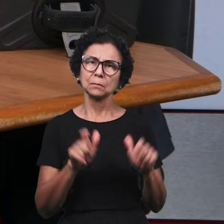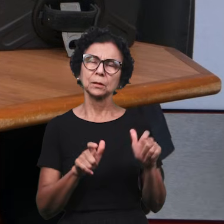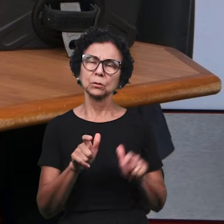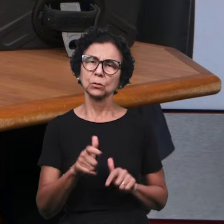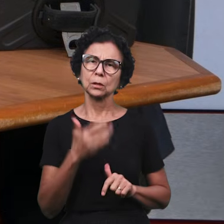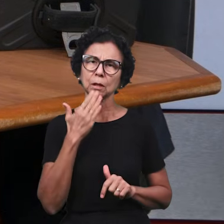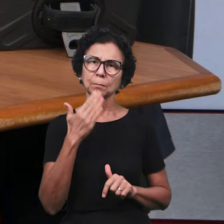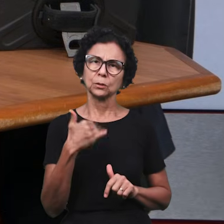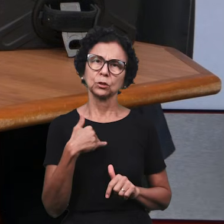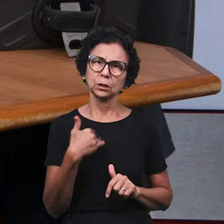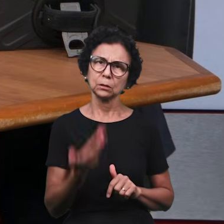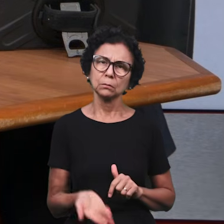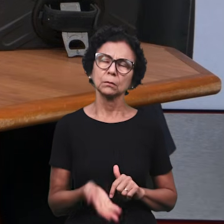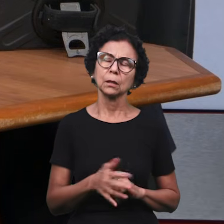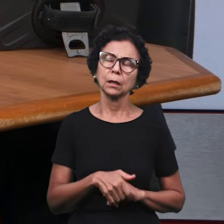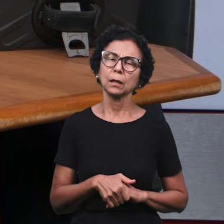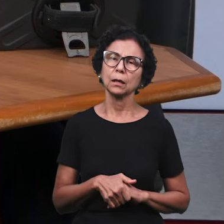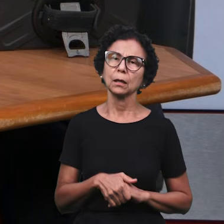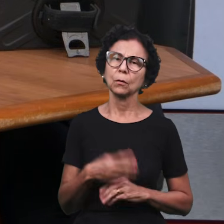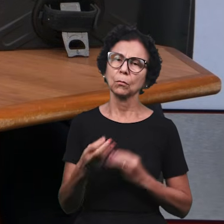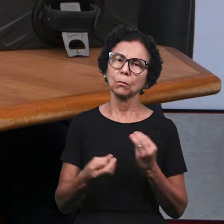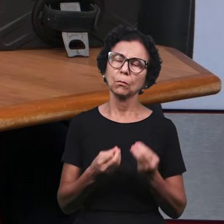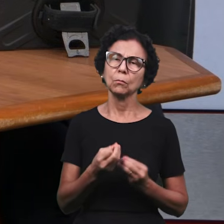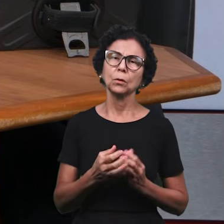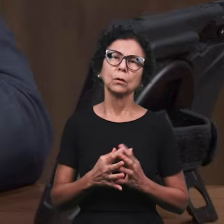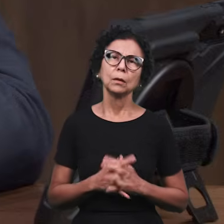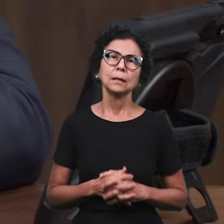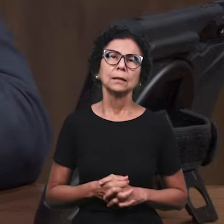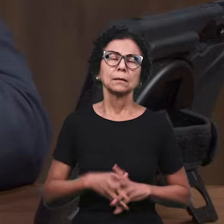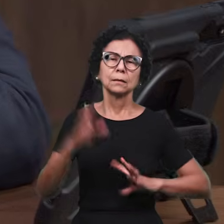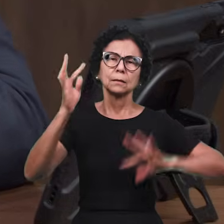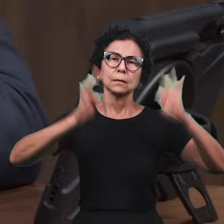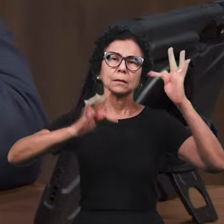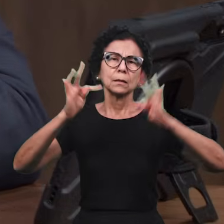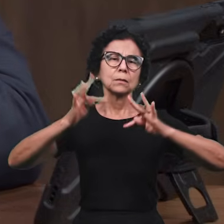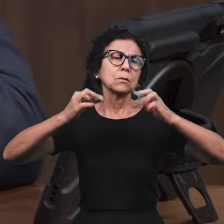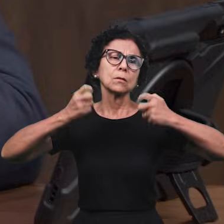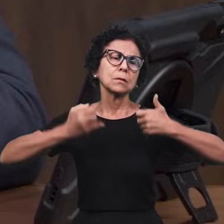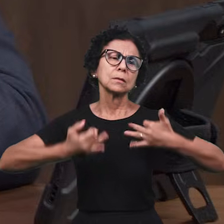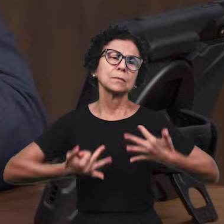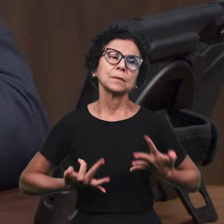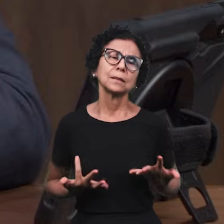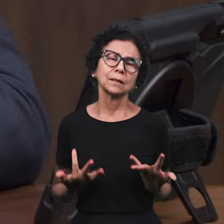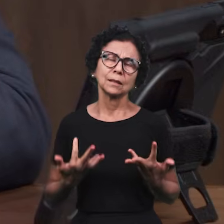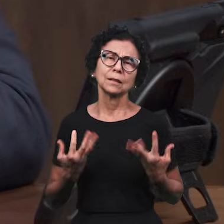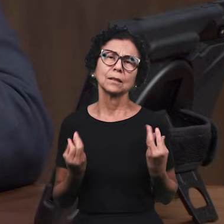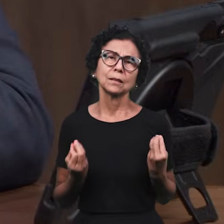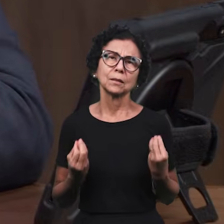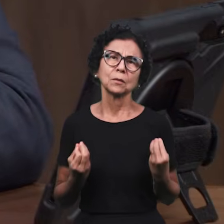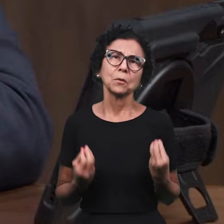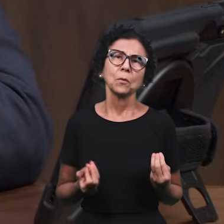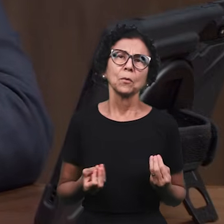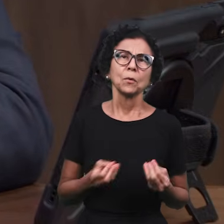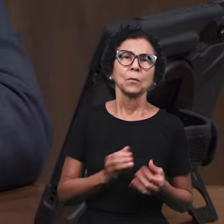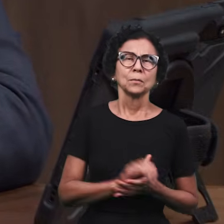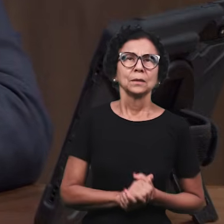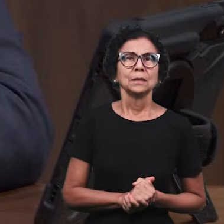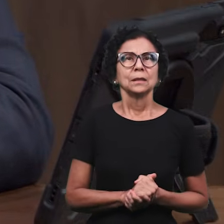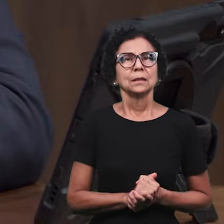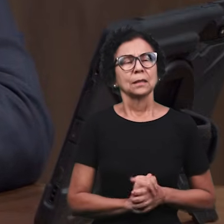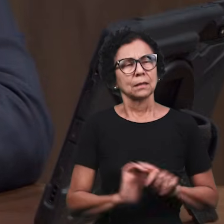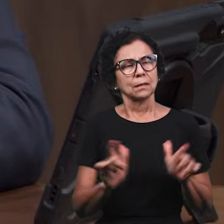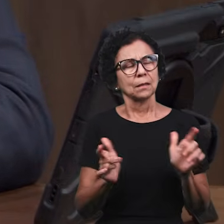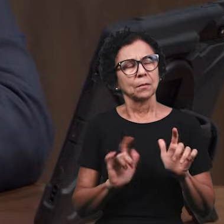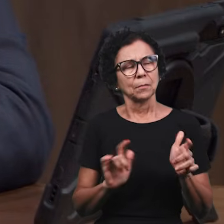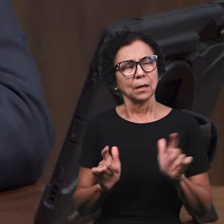chat, nos nossos comentários. E então, eu queria que você só explicasse um pouquinho de como é essa rotina do